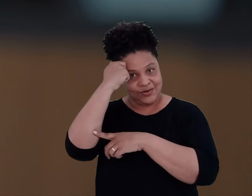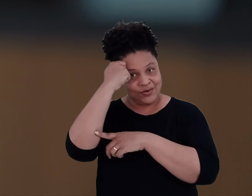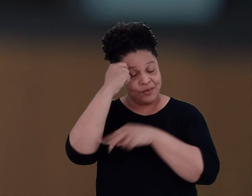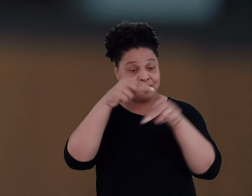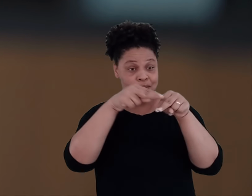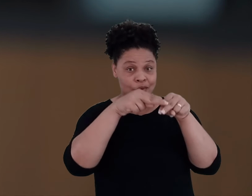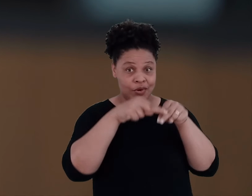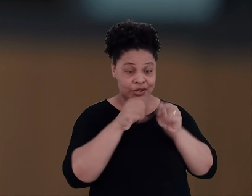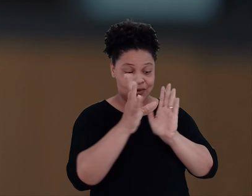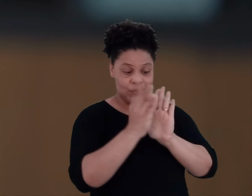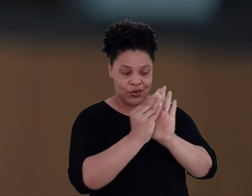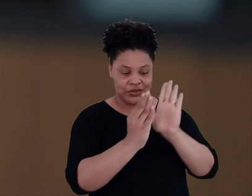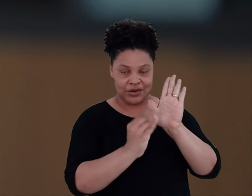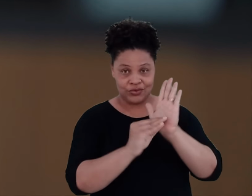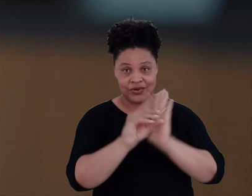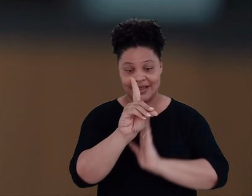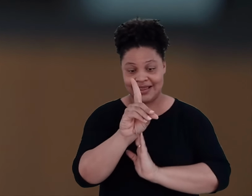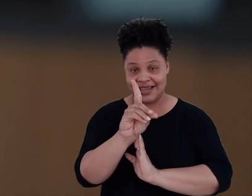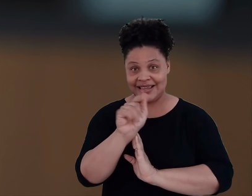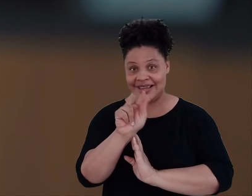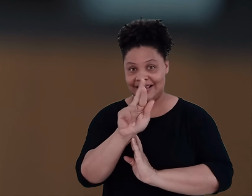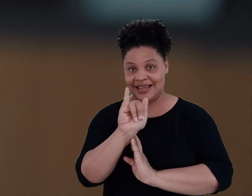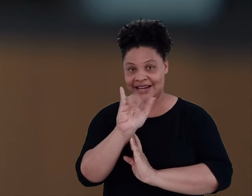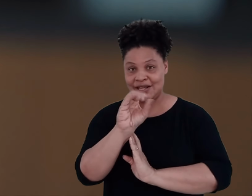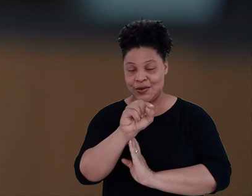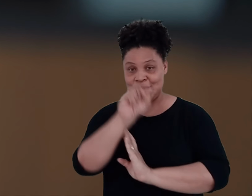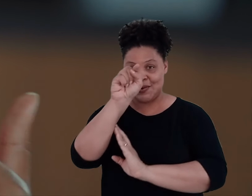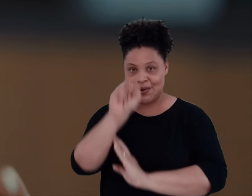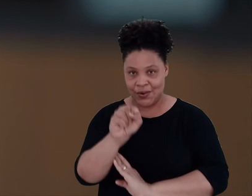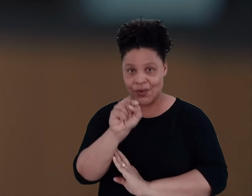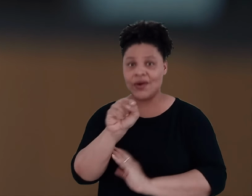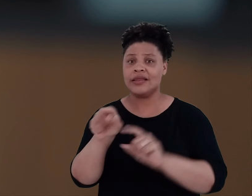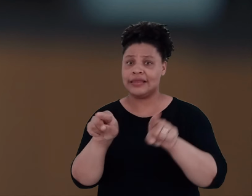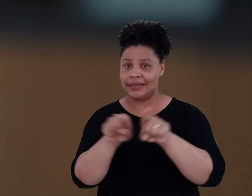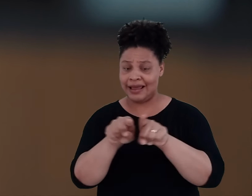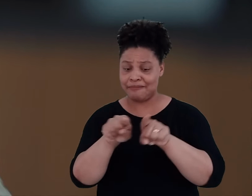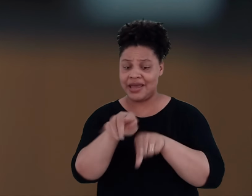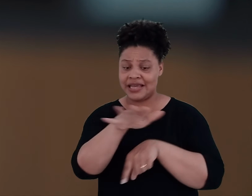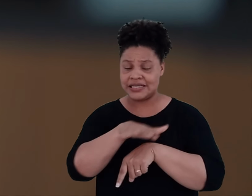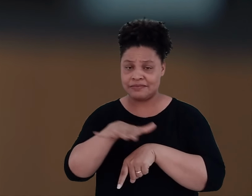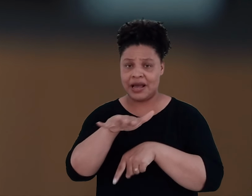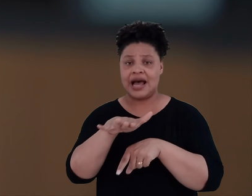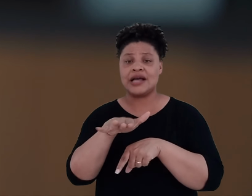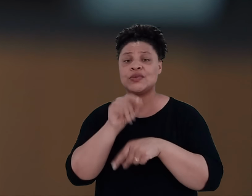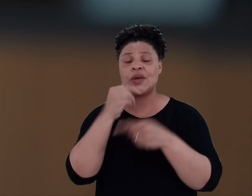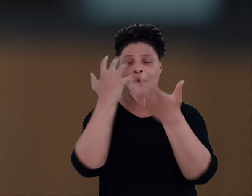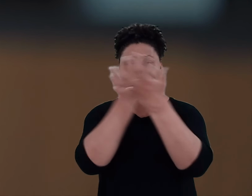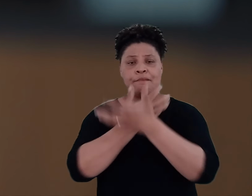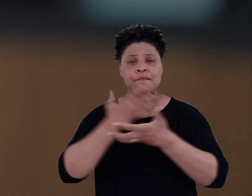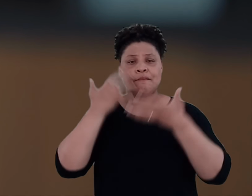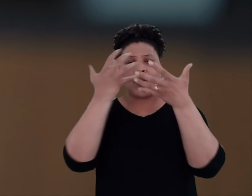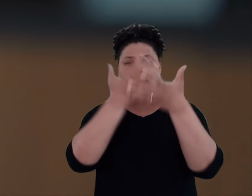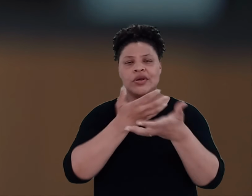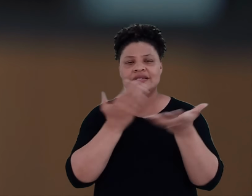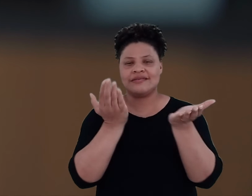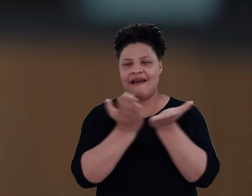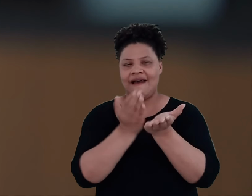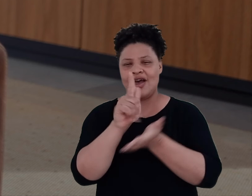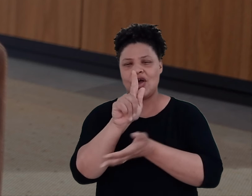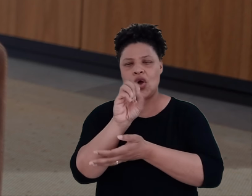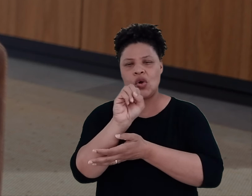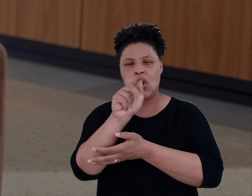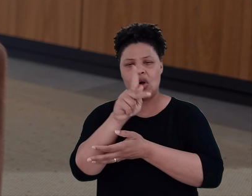produz documentários sobre artistas negros e tem espaço também para a música gospel negra, que é muito presente na cultura do povo negro